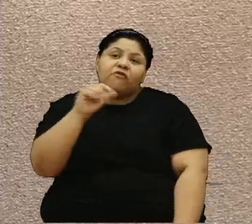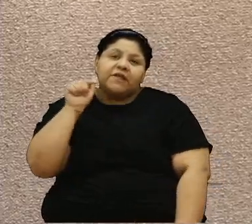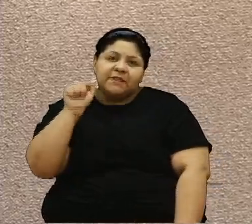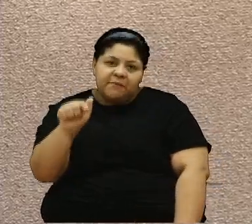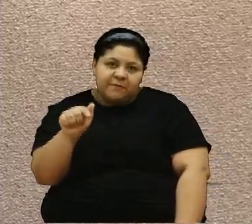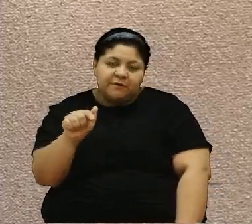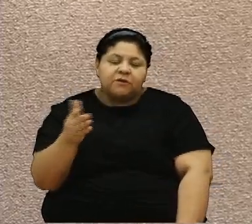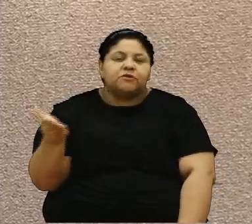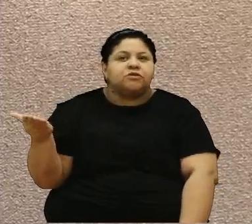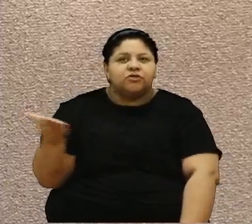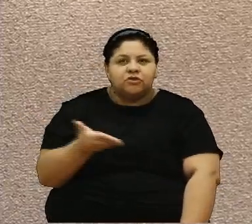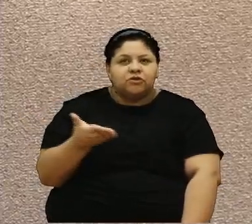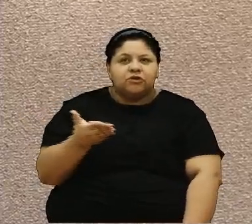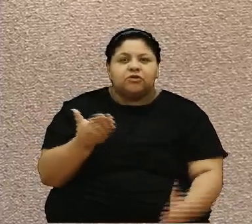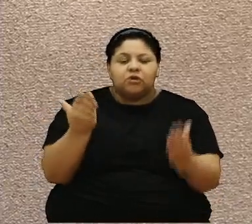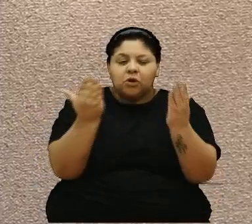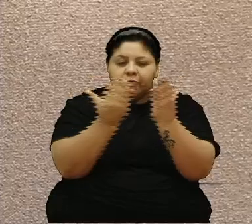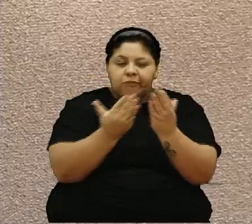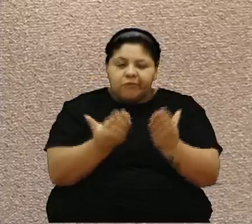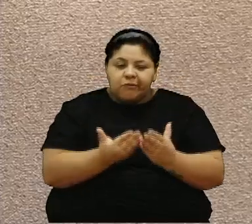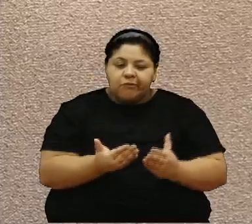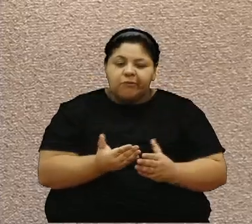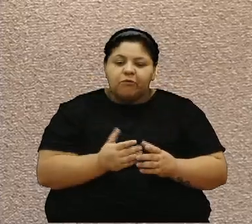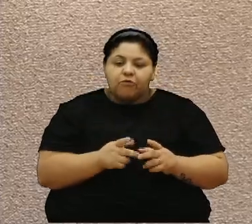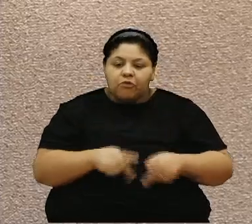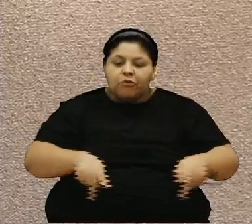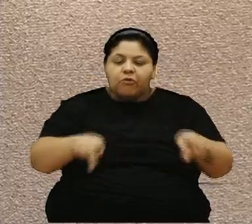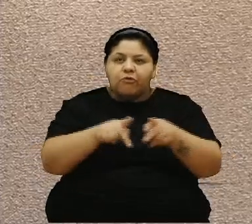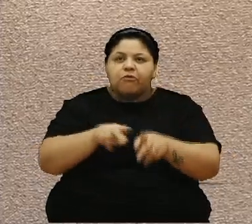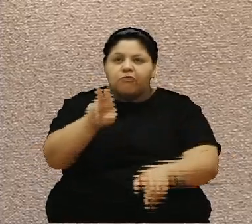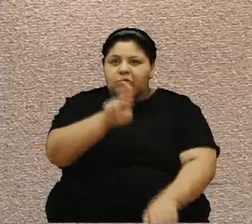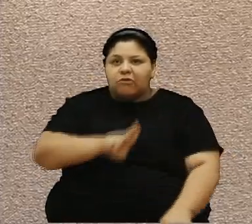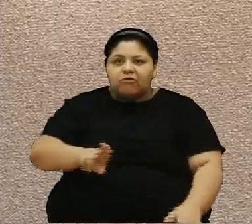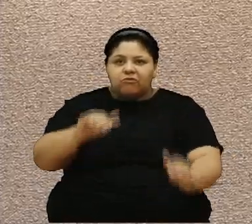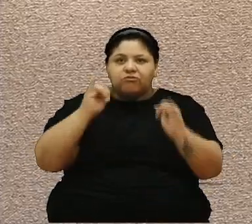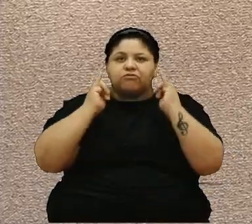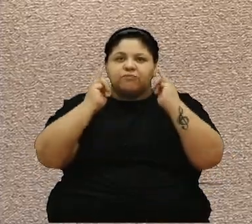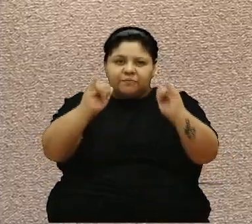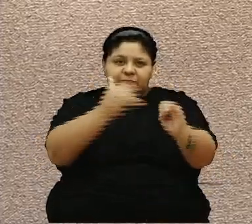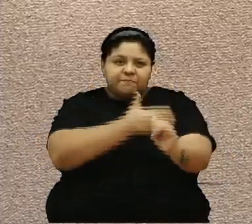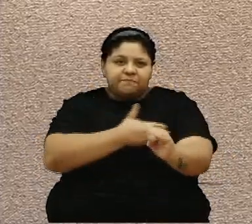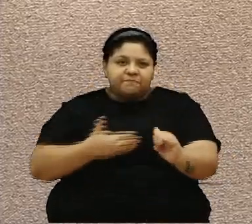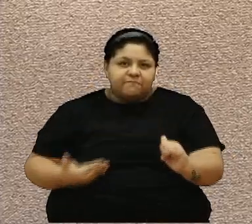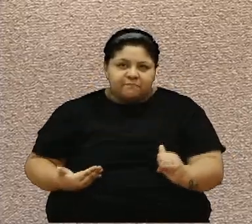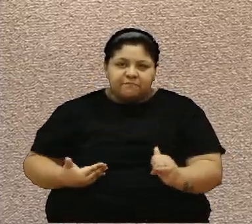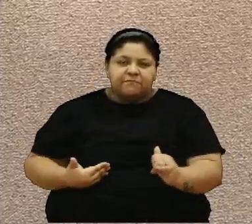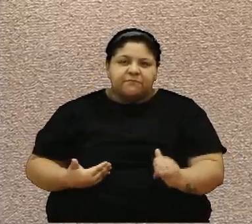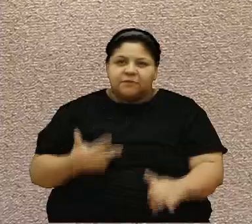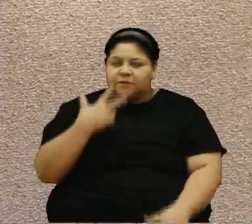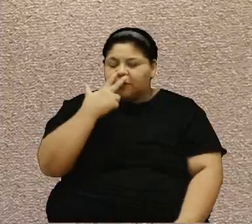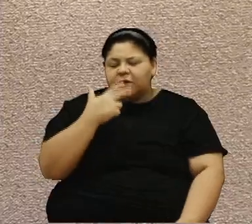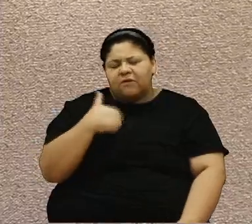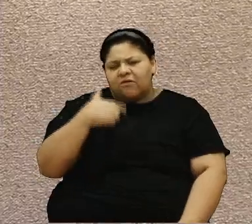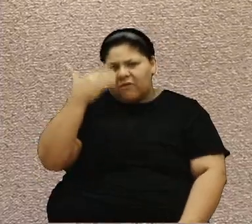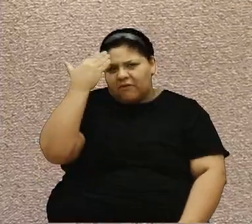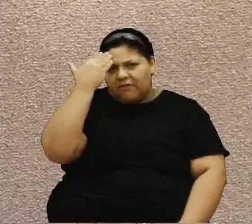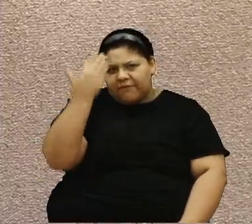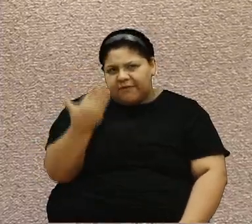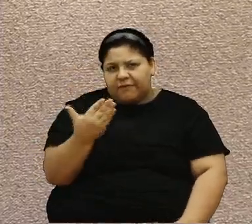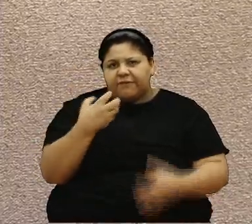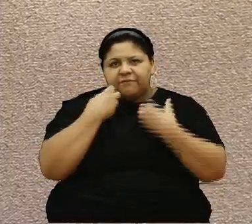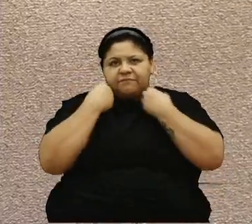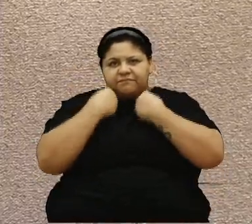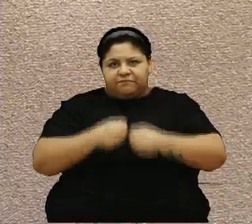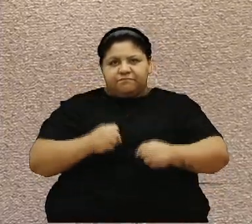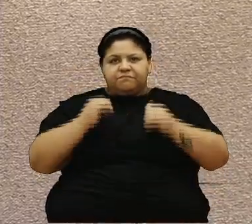nós já estamos em estudos para que essa população volte a utilizar esse transporte público. Do mesmo modo, eu agradeço à Secretaria de